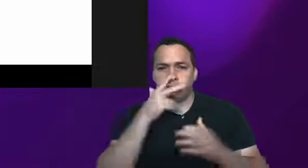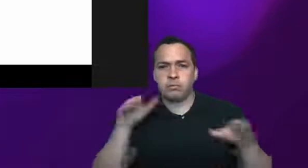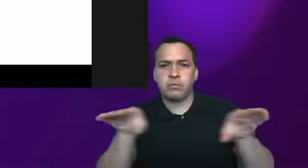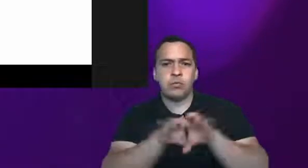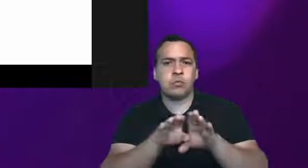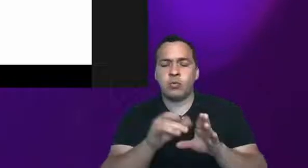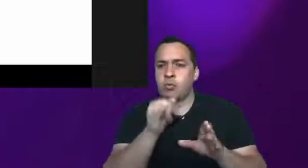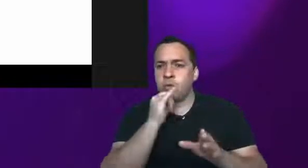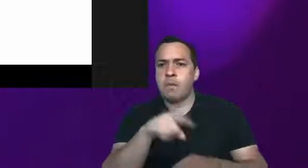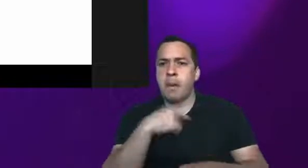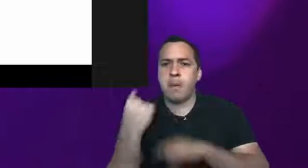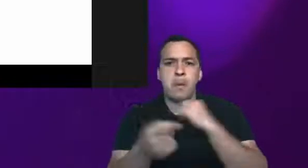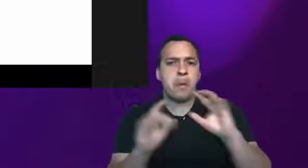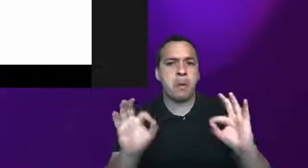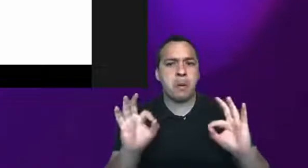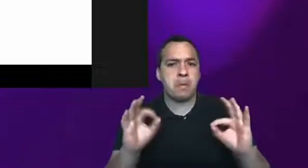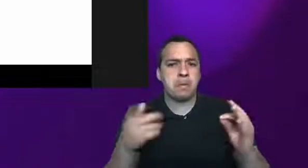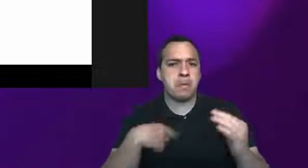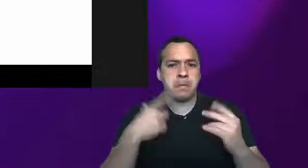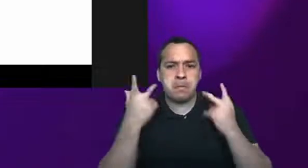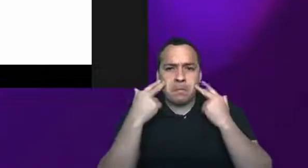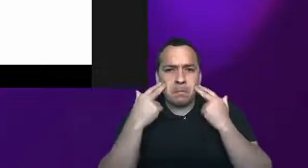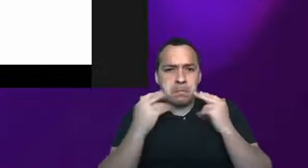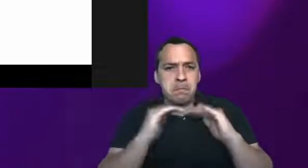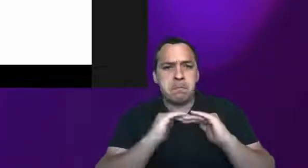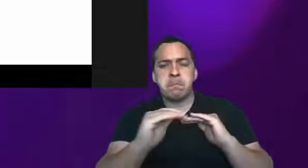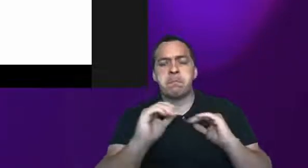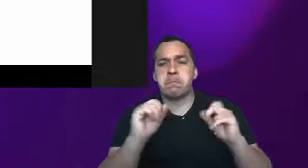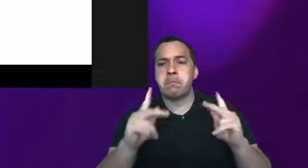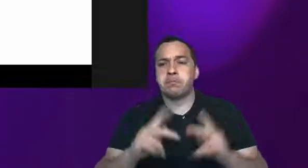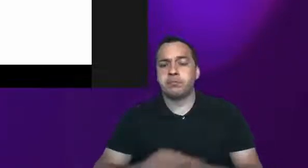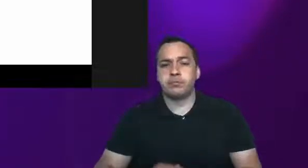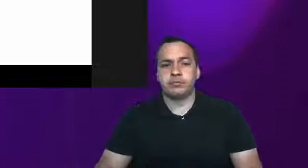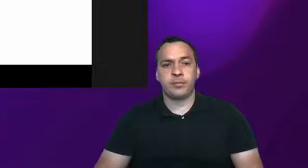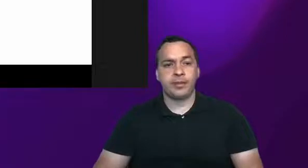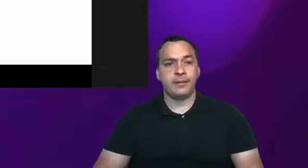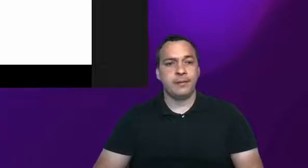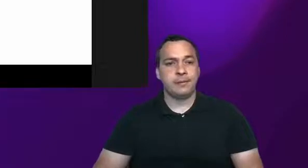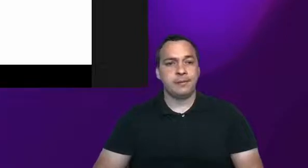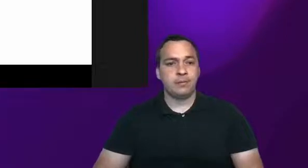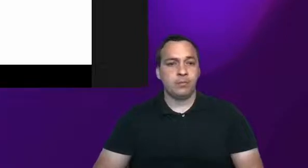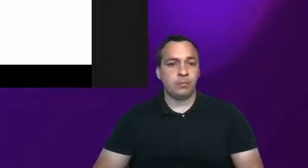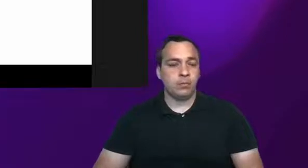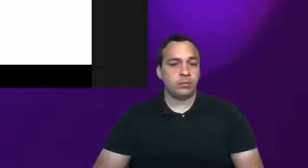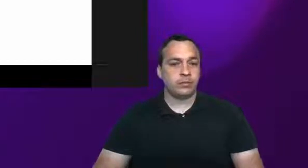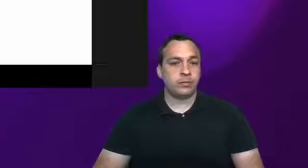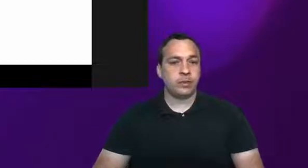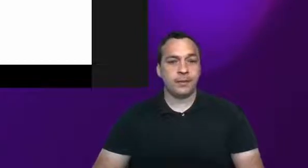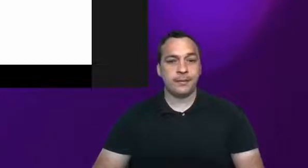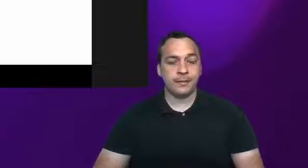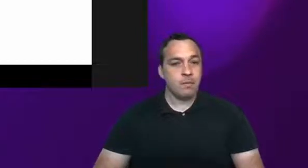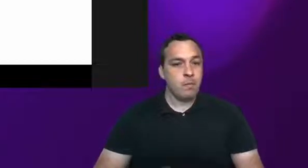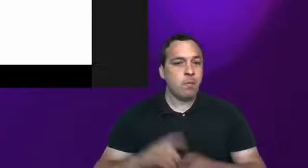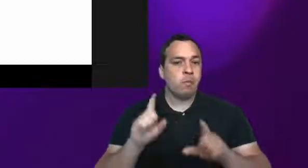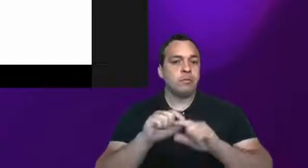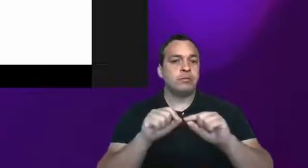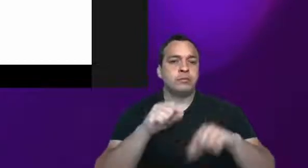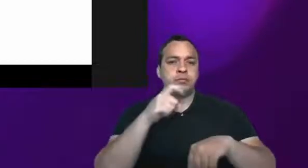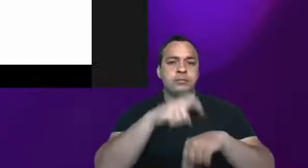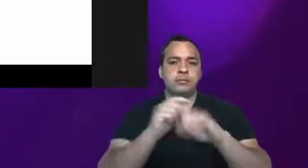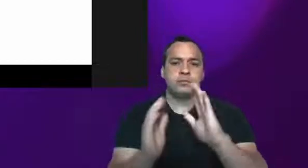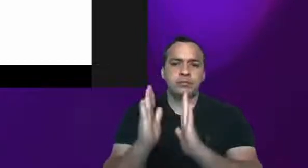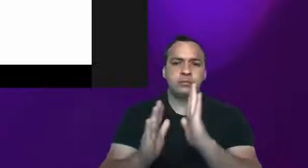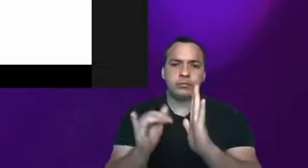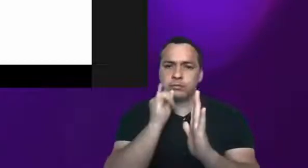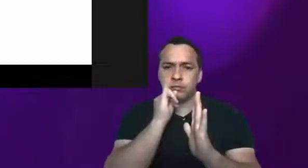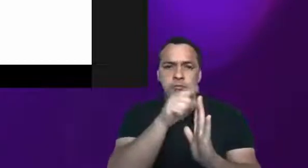dos doentes não transplantados e que são ressecados por metástases hepáticas. O tempo mínimo de intervalo entre o